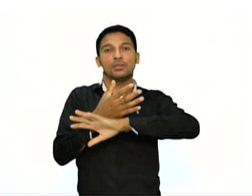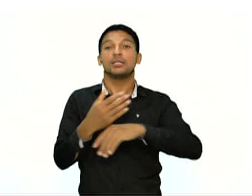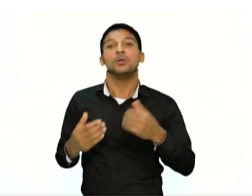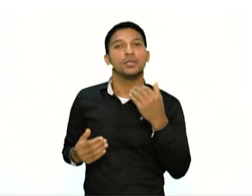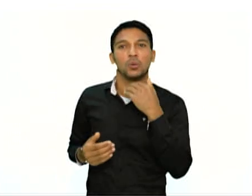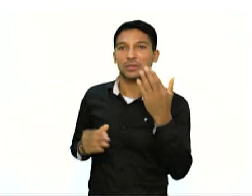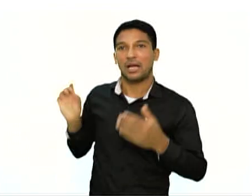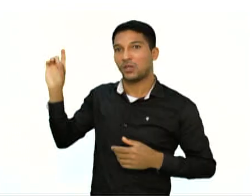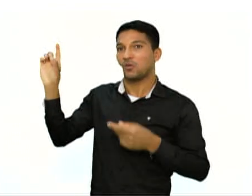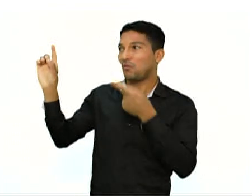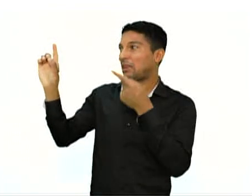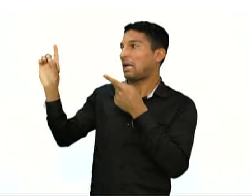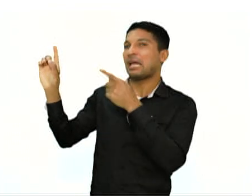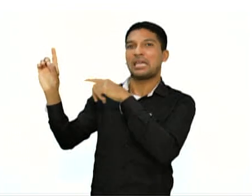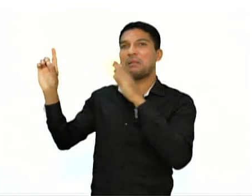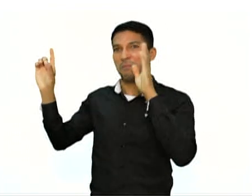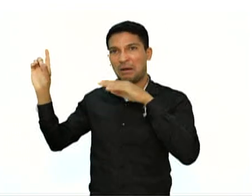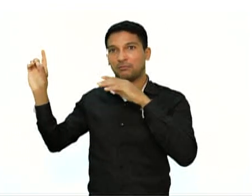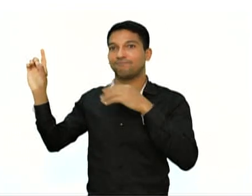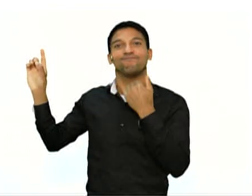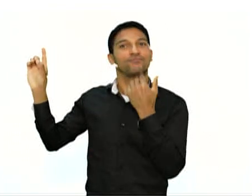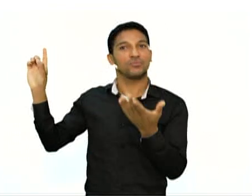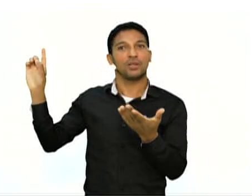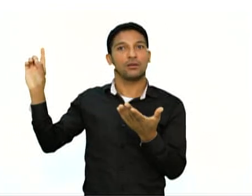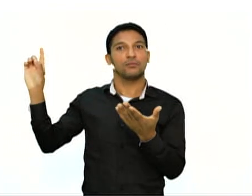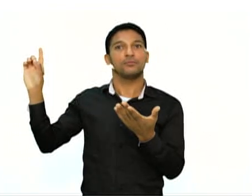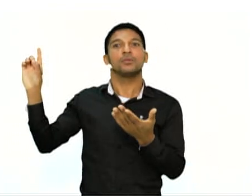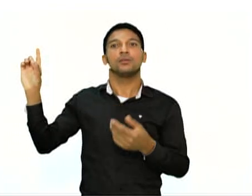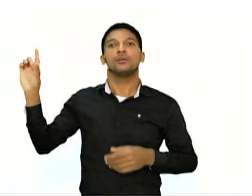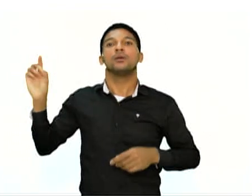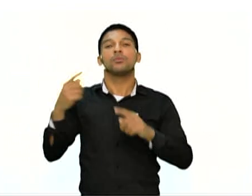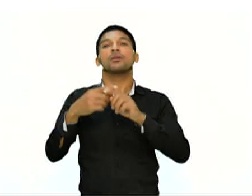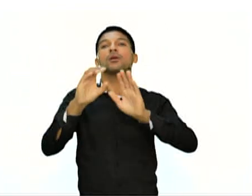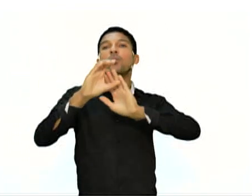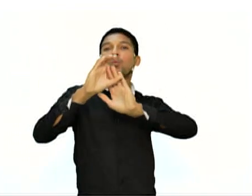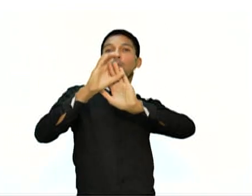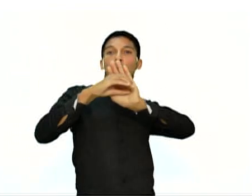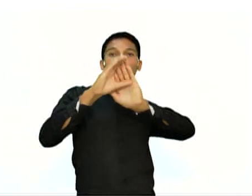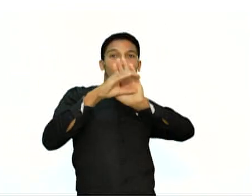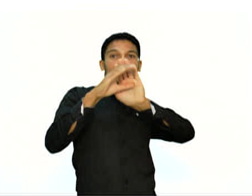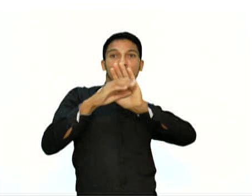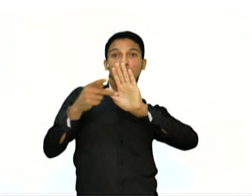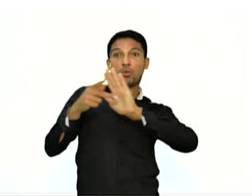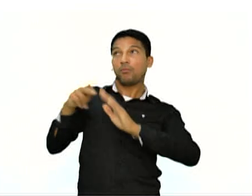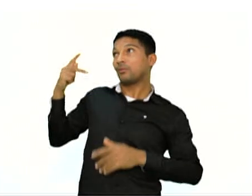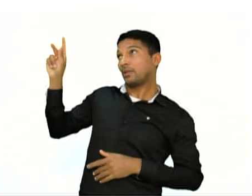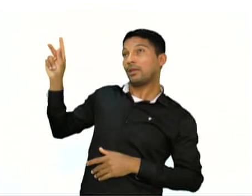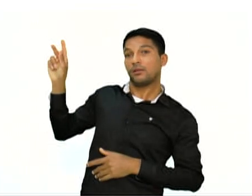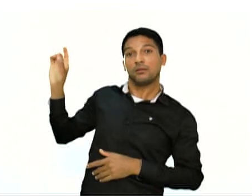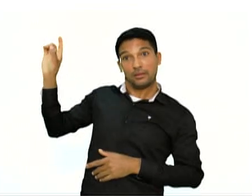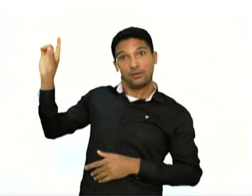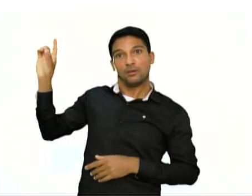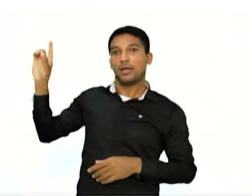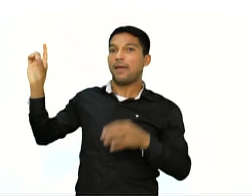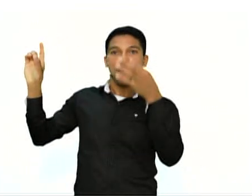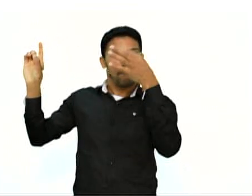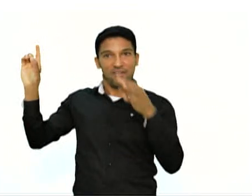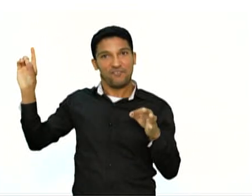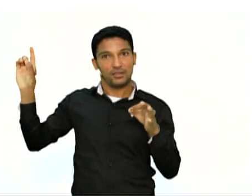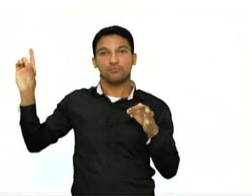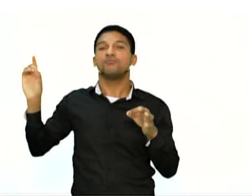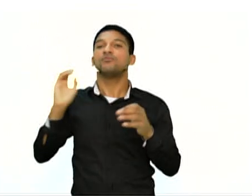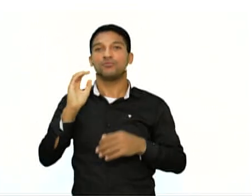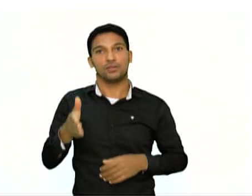gênio maligno, porque senão ele não seria mais perfeito, justamente porque é um critério racional nessa filosofia. E